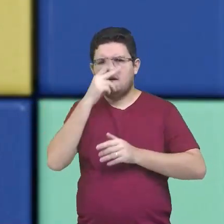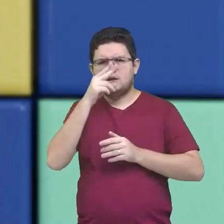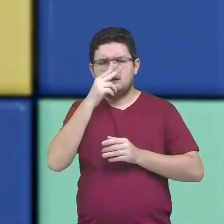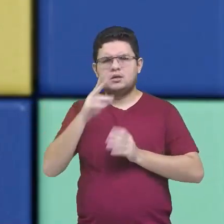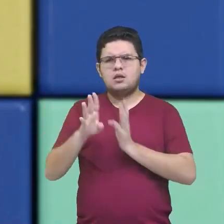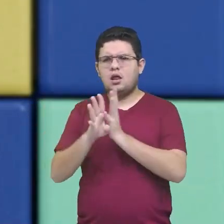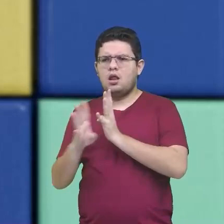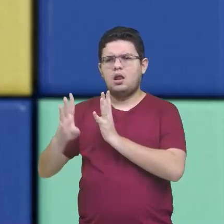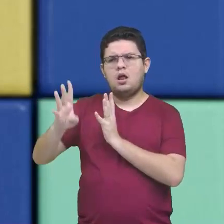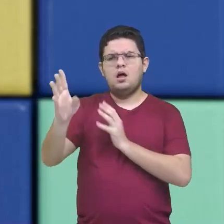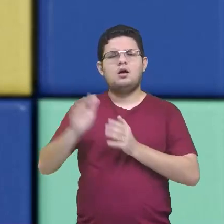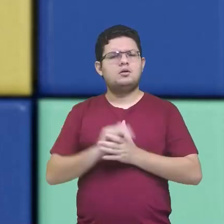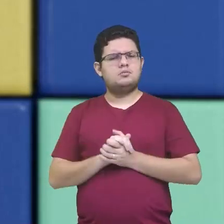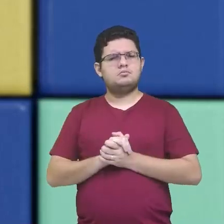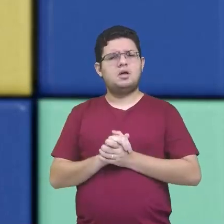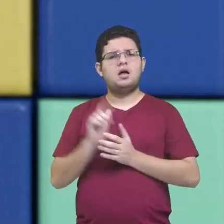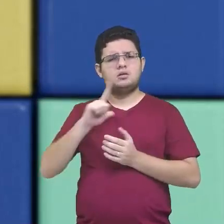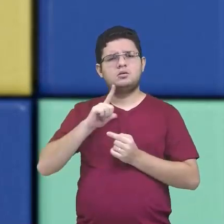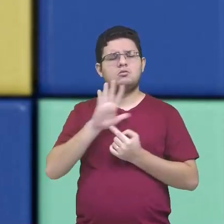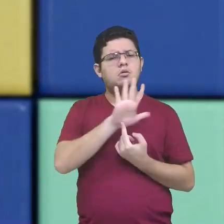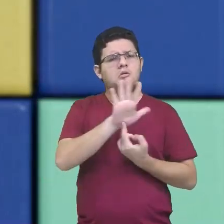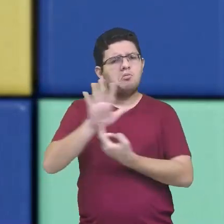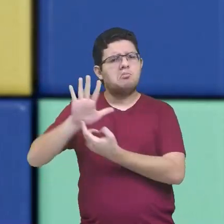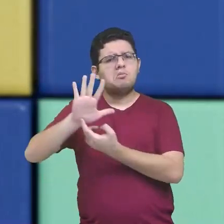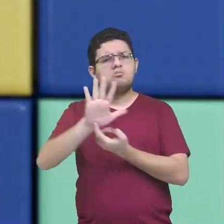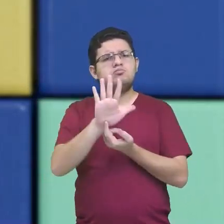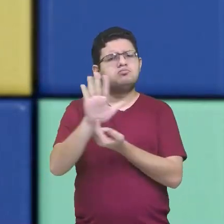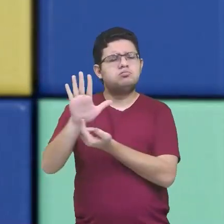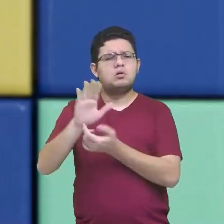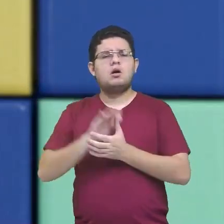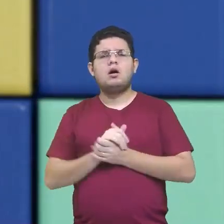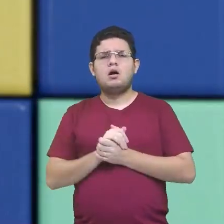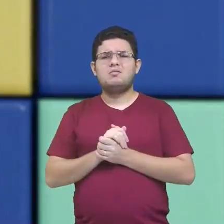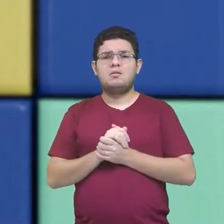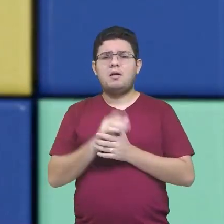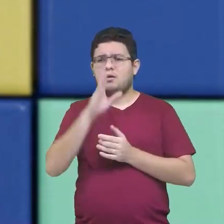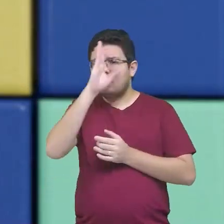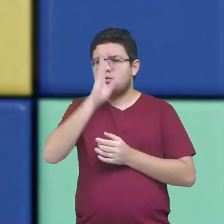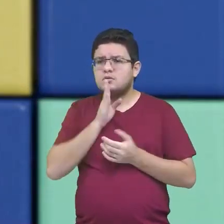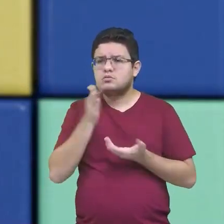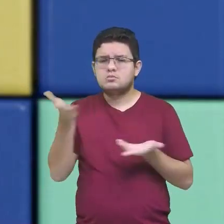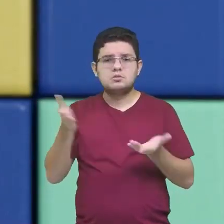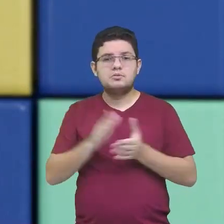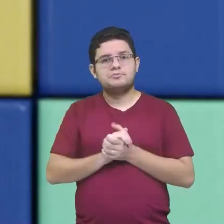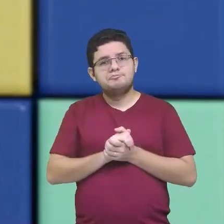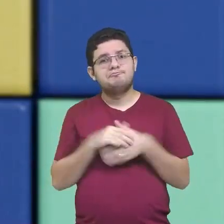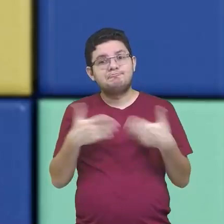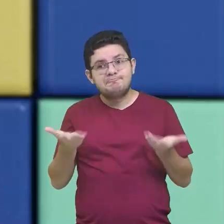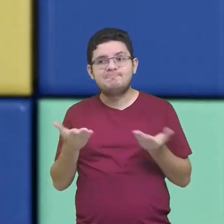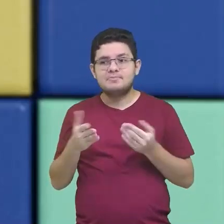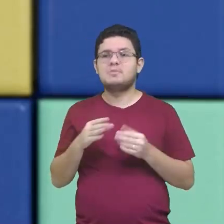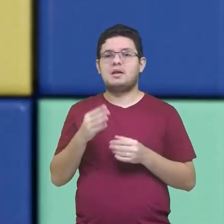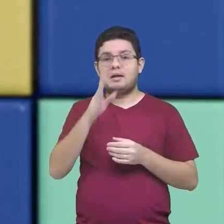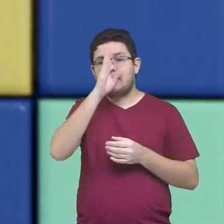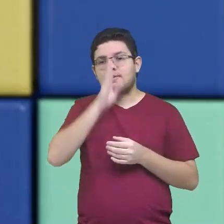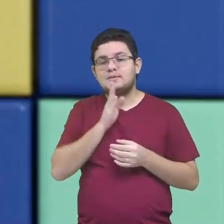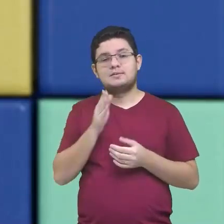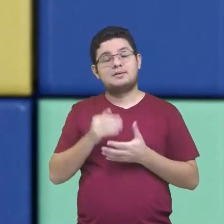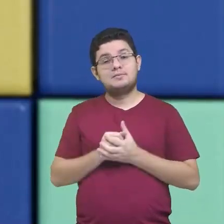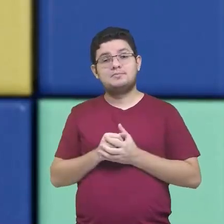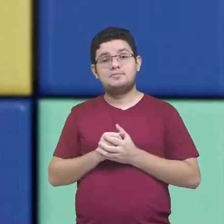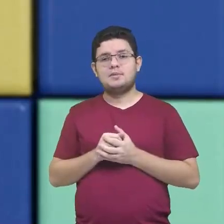não planejada e, gente, gratuita. Olha só, para você ter acesso a essas obras de arte, a um pouco